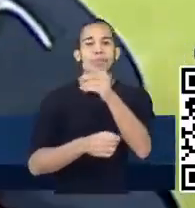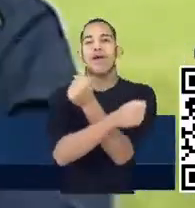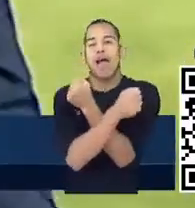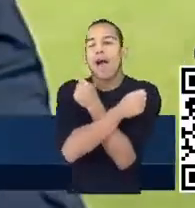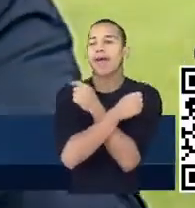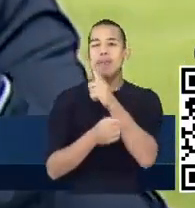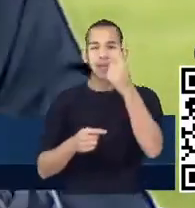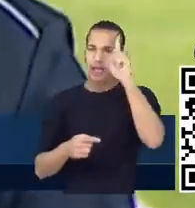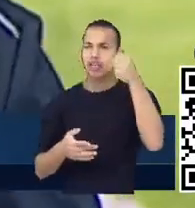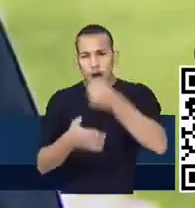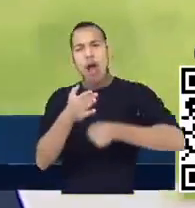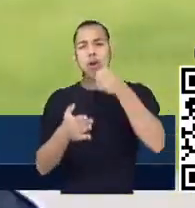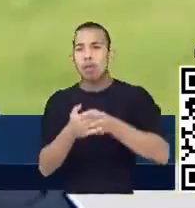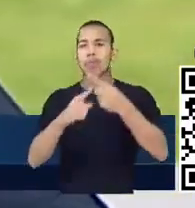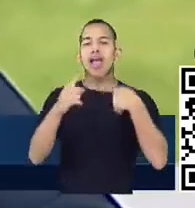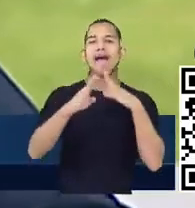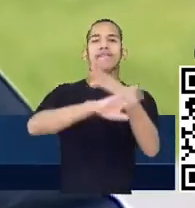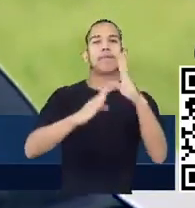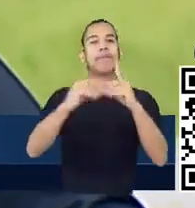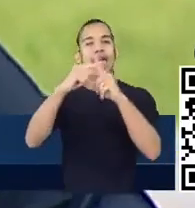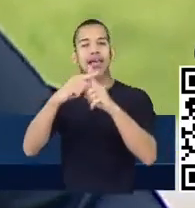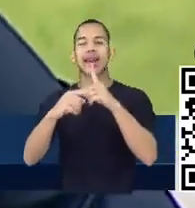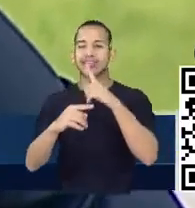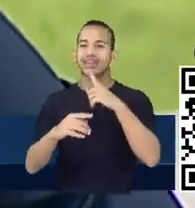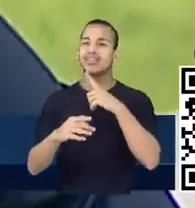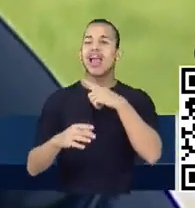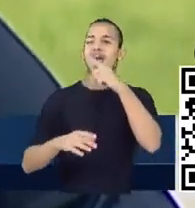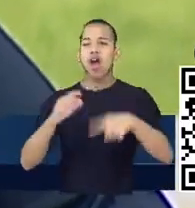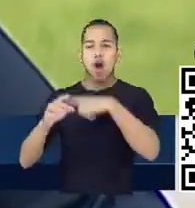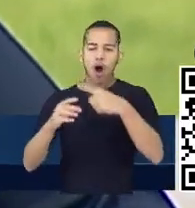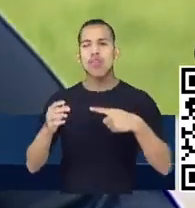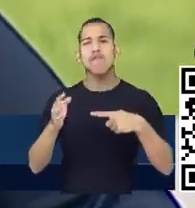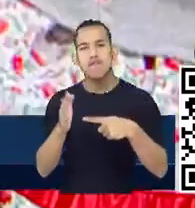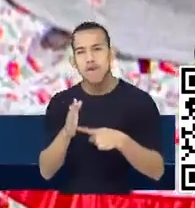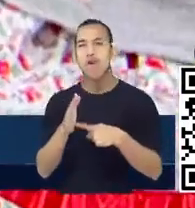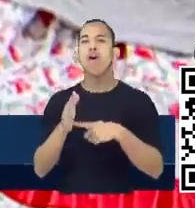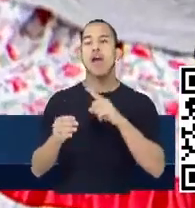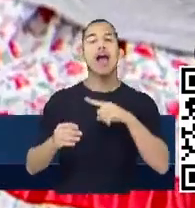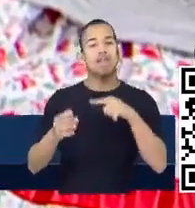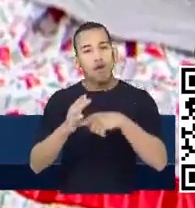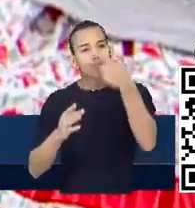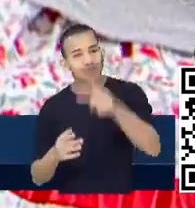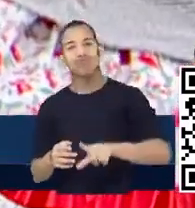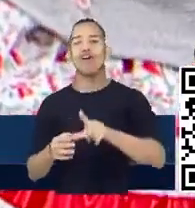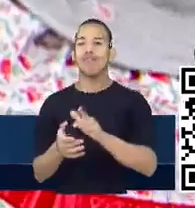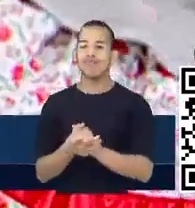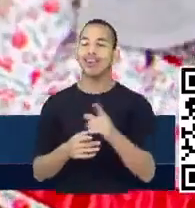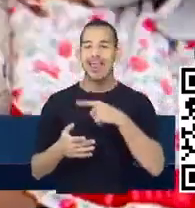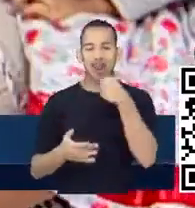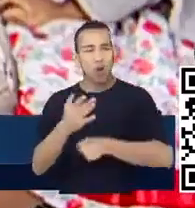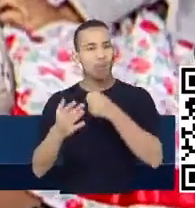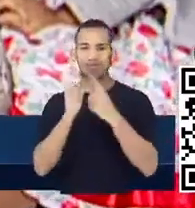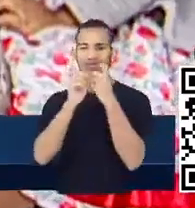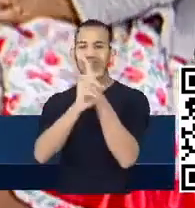foi uma luta, aposto. Eu fui para a igreja, a moto furou o pneu. Aí mandei consertar e tornou furar de novo. Foi uma Você anda de moto, é? Ando.